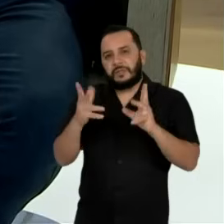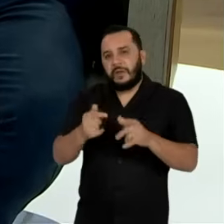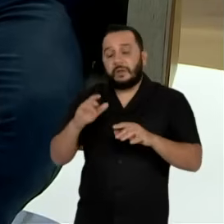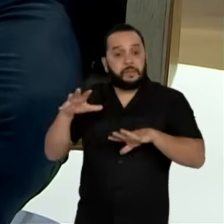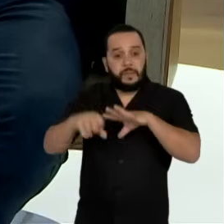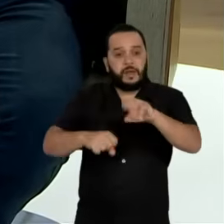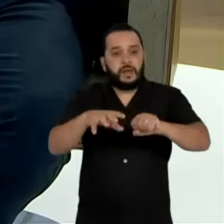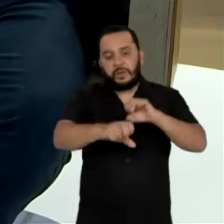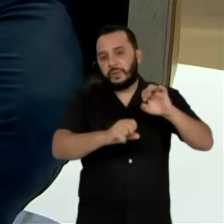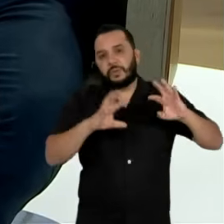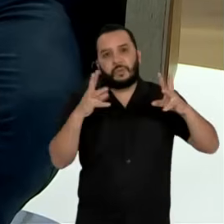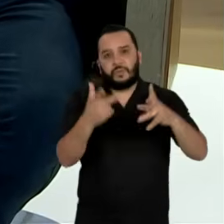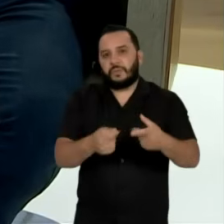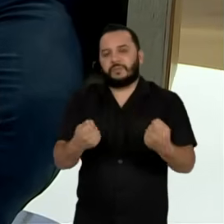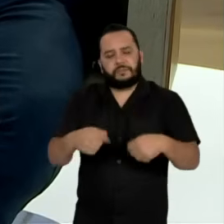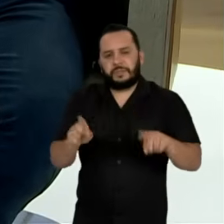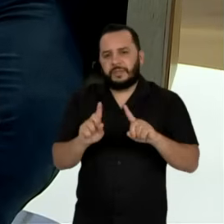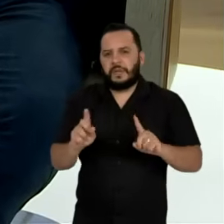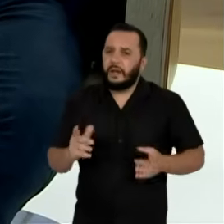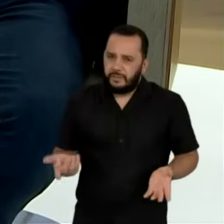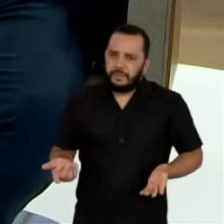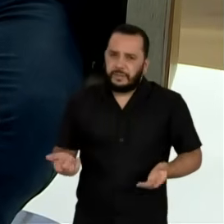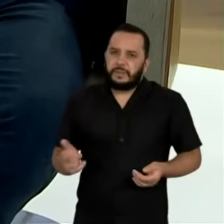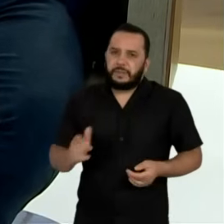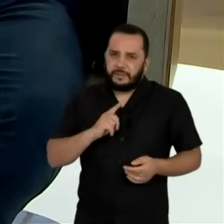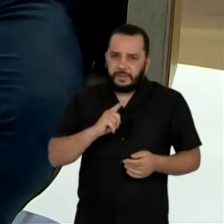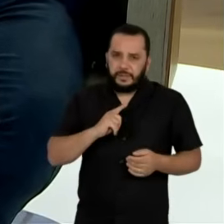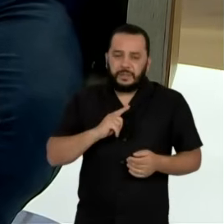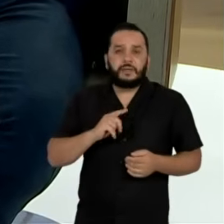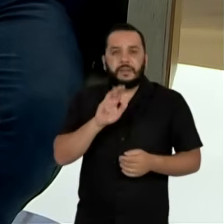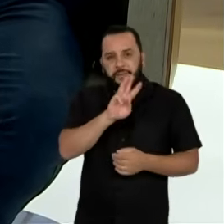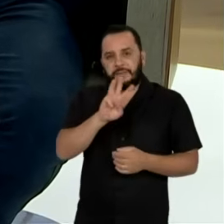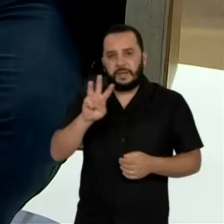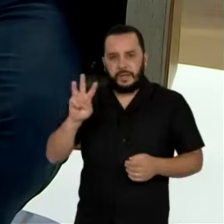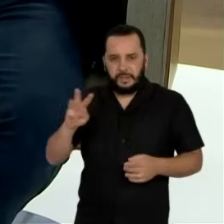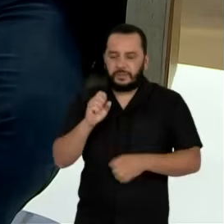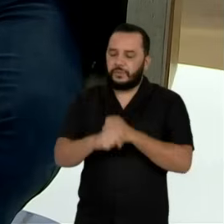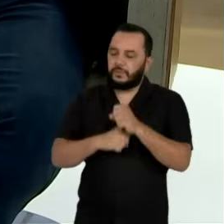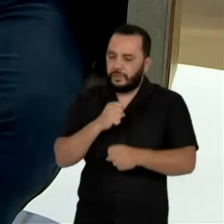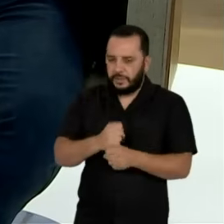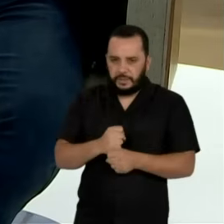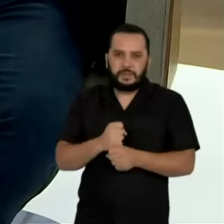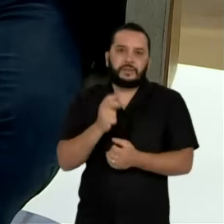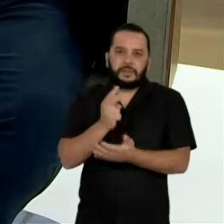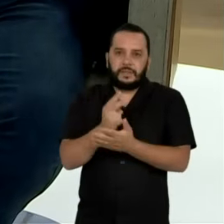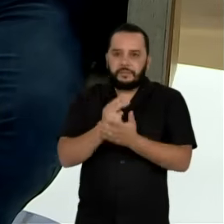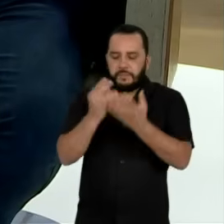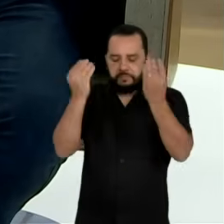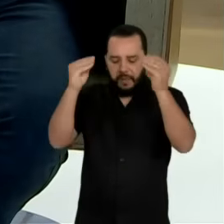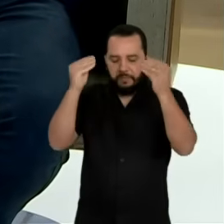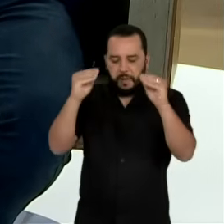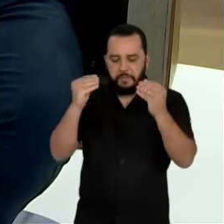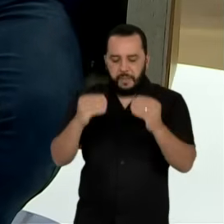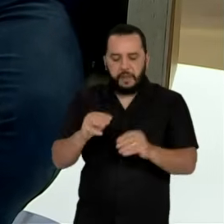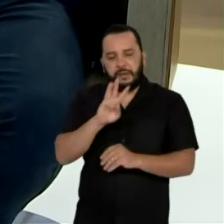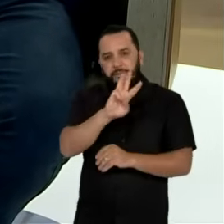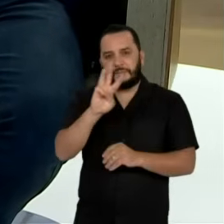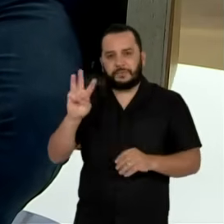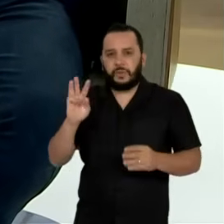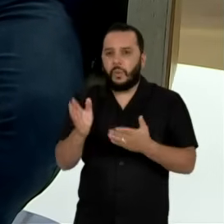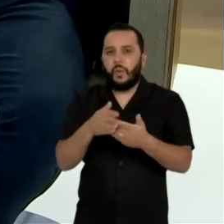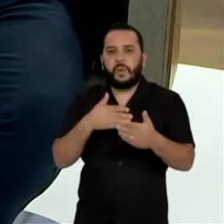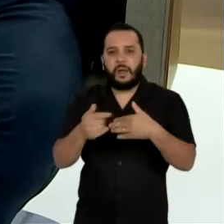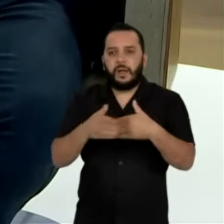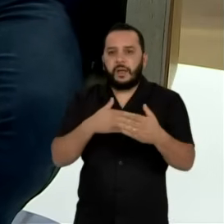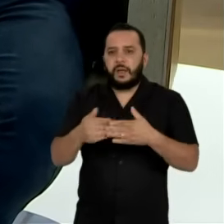tudo. Não precisava, a gente tem as nossas prestações de contas, estão no site, todo ano a gente presta contas, está tudo lá. Qualquer documento que pedisse para a